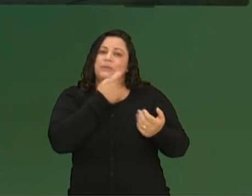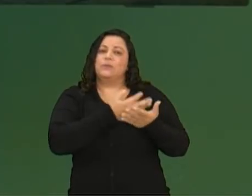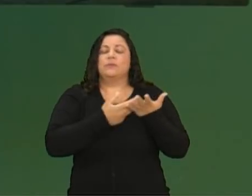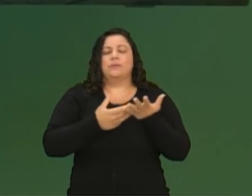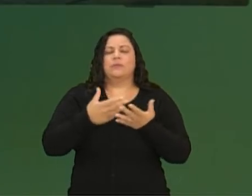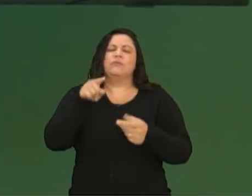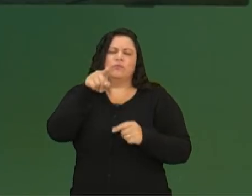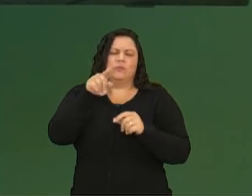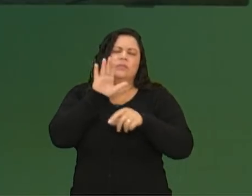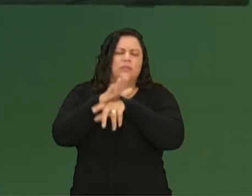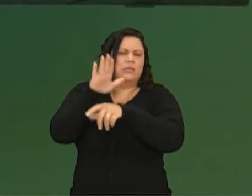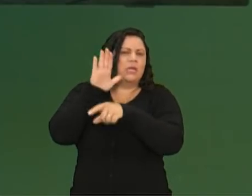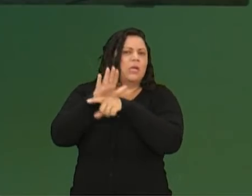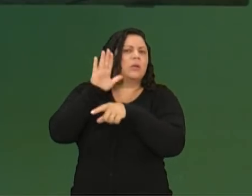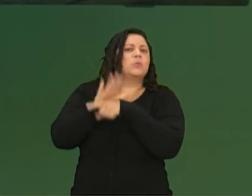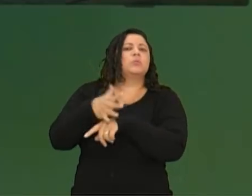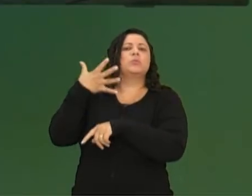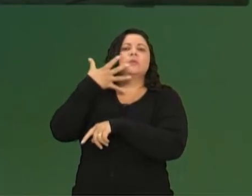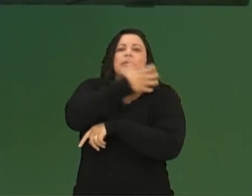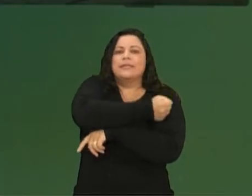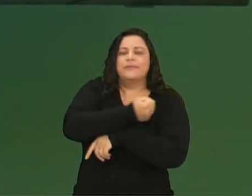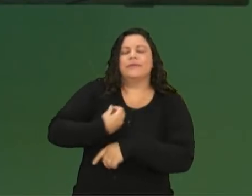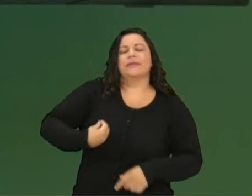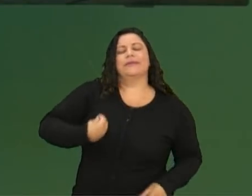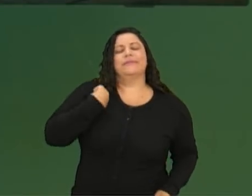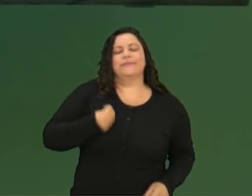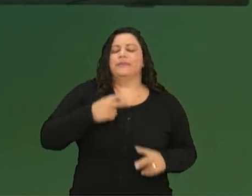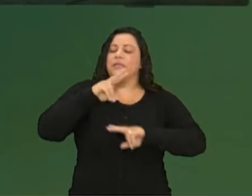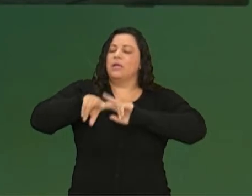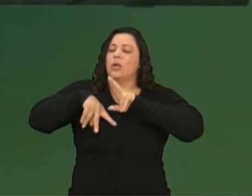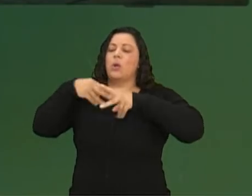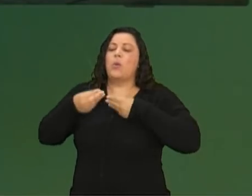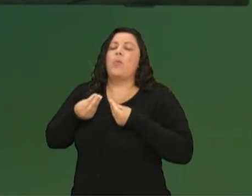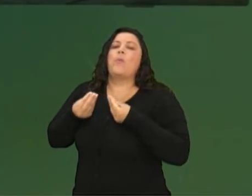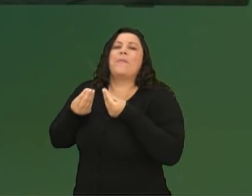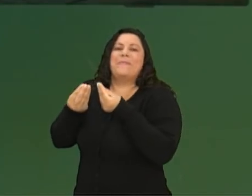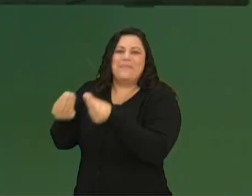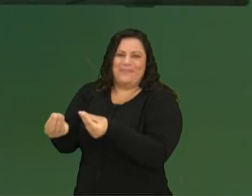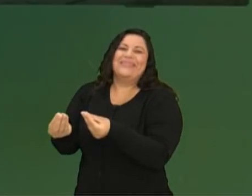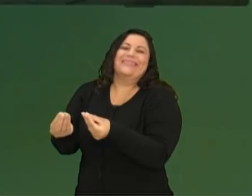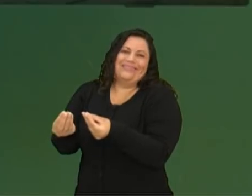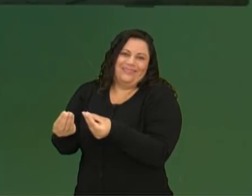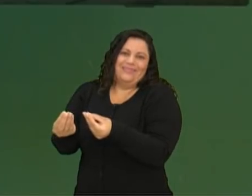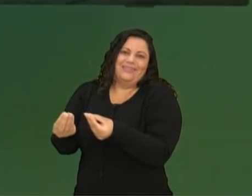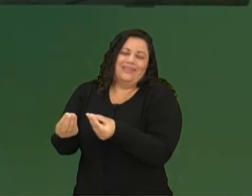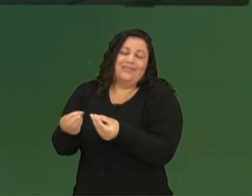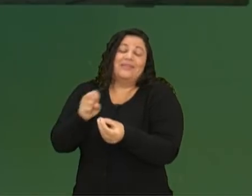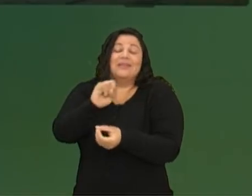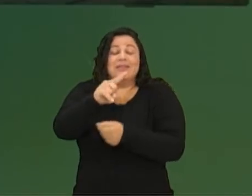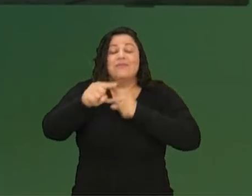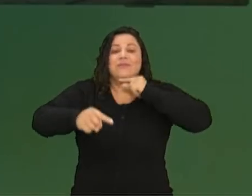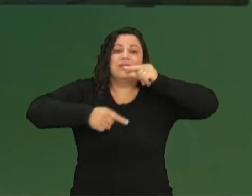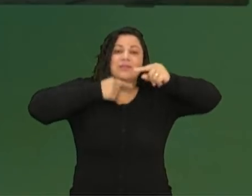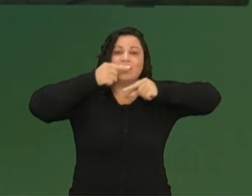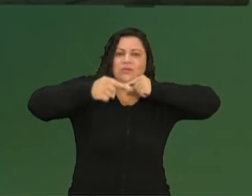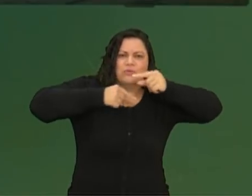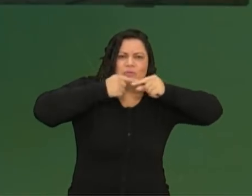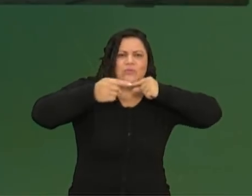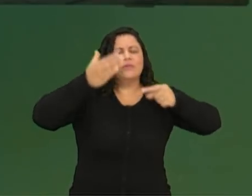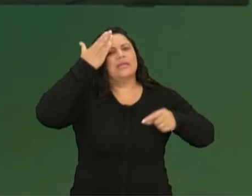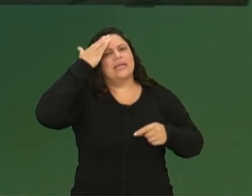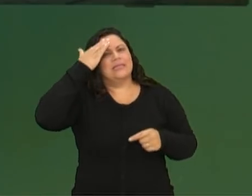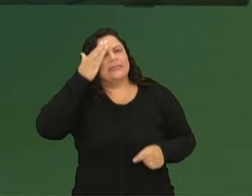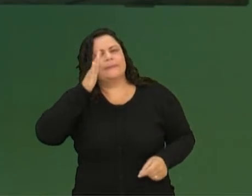tá? Isso é um presente também para quem está doando, não é mesmo? Se você tiver dúvidas, quer saber mais sobre isso,